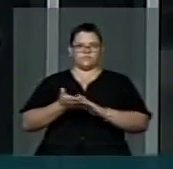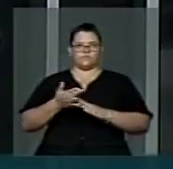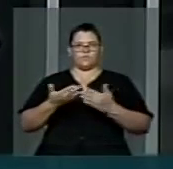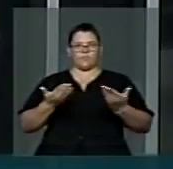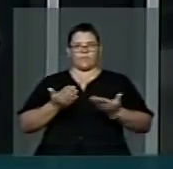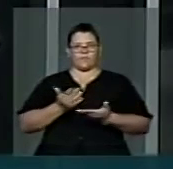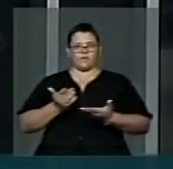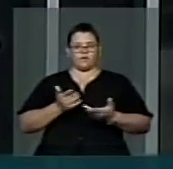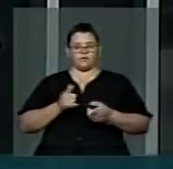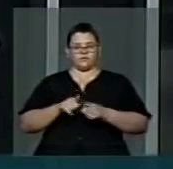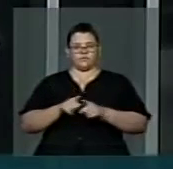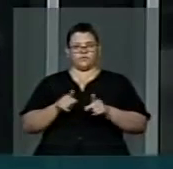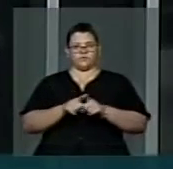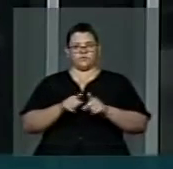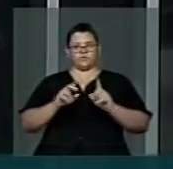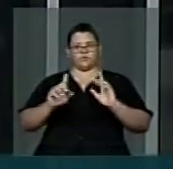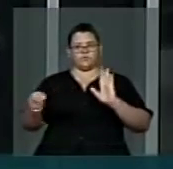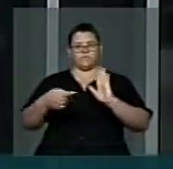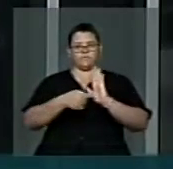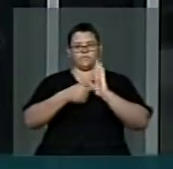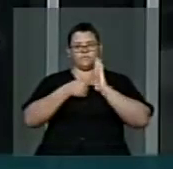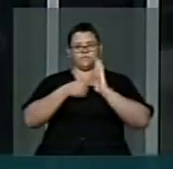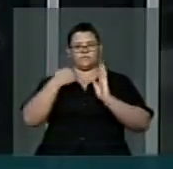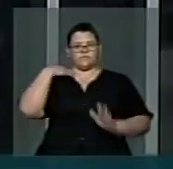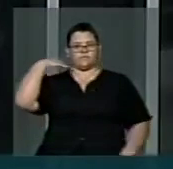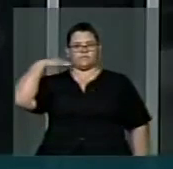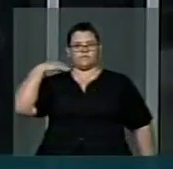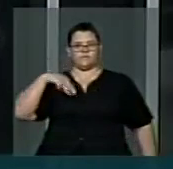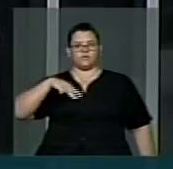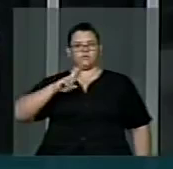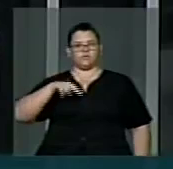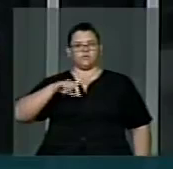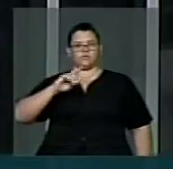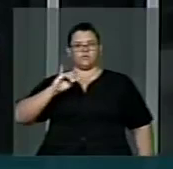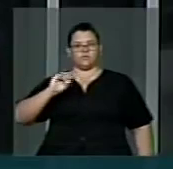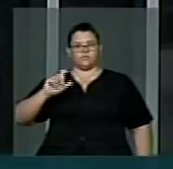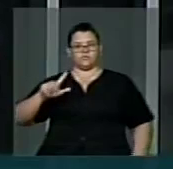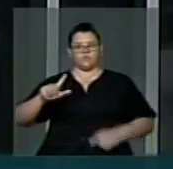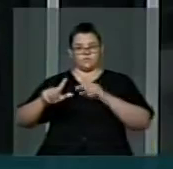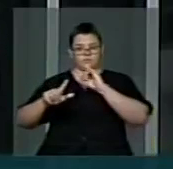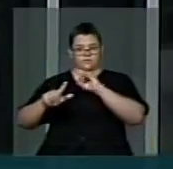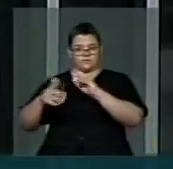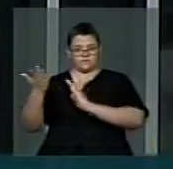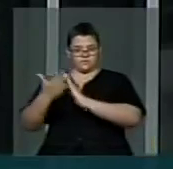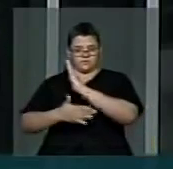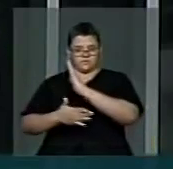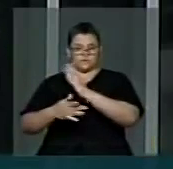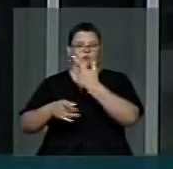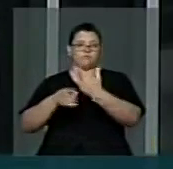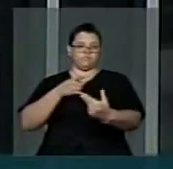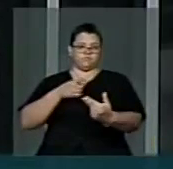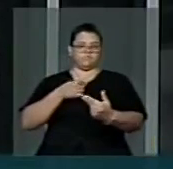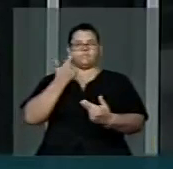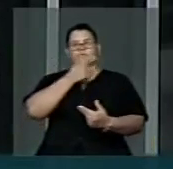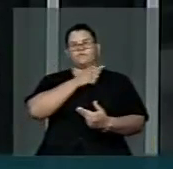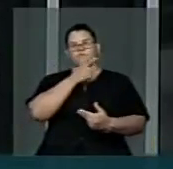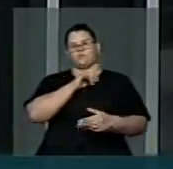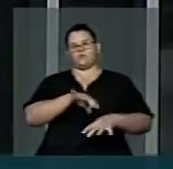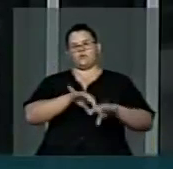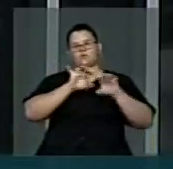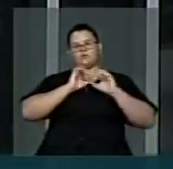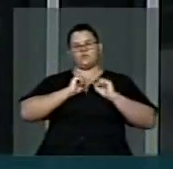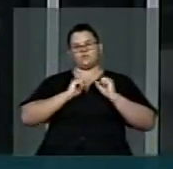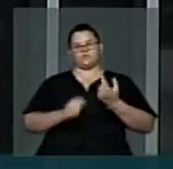escopo cumprir metas do Banco Mundial como condição para receber financiamentos, o governo brasileiro, apontam os